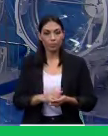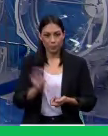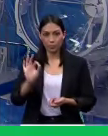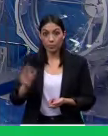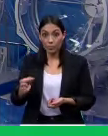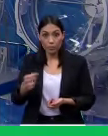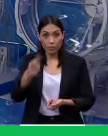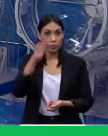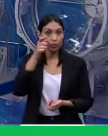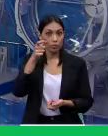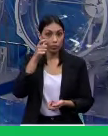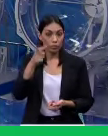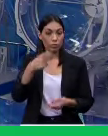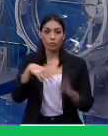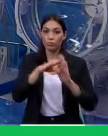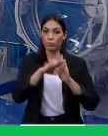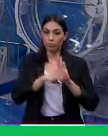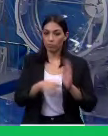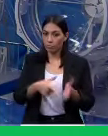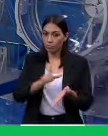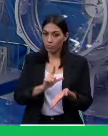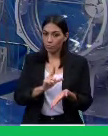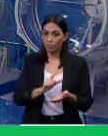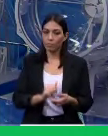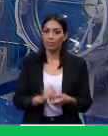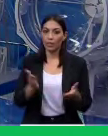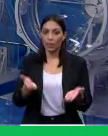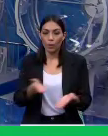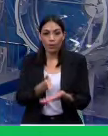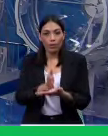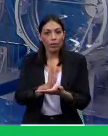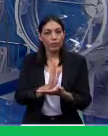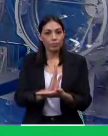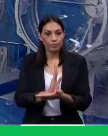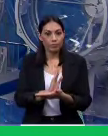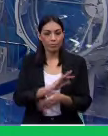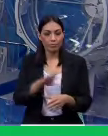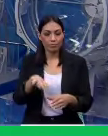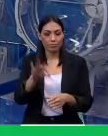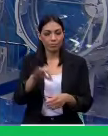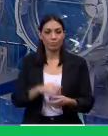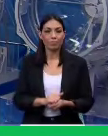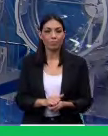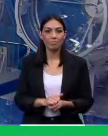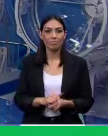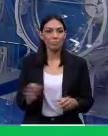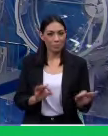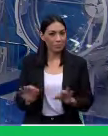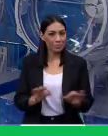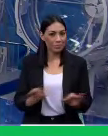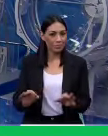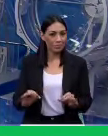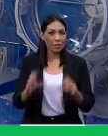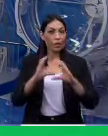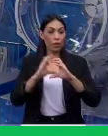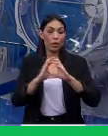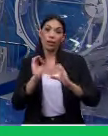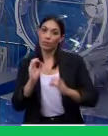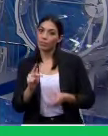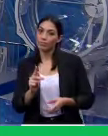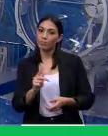todos os procedimentos prévios e agora também vão validar o nosso sorteio. Então está tudo pronto, vamos começar? Aqui as bolas